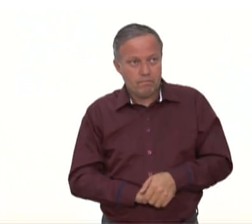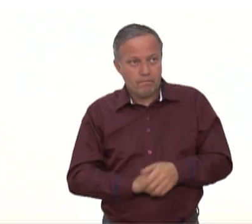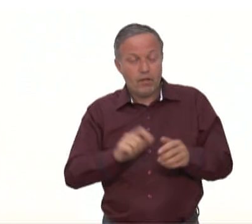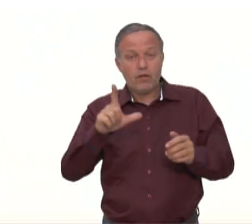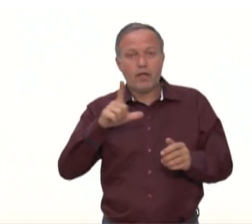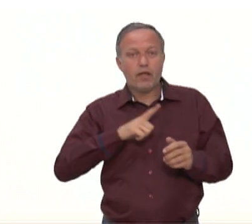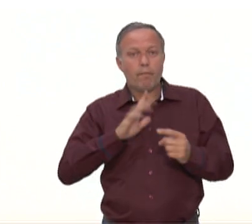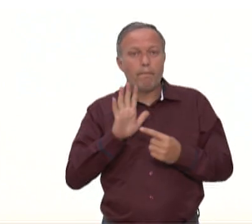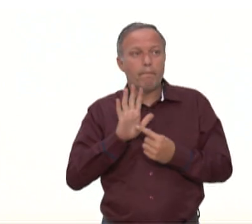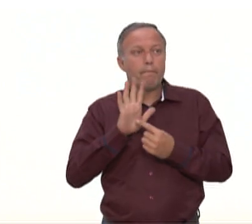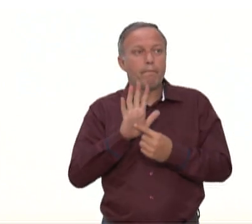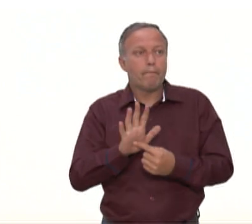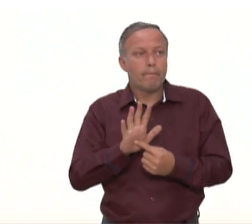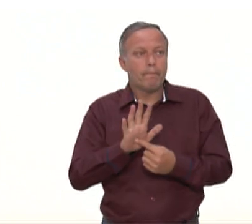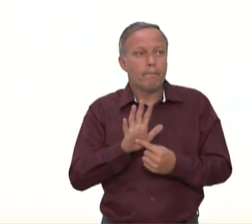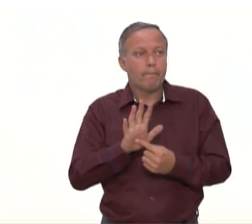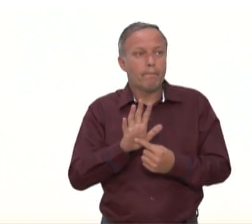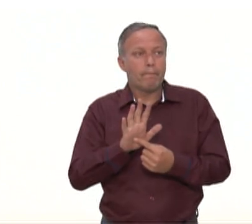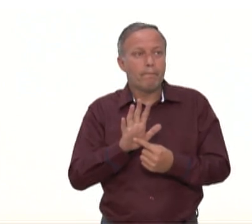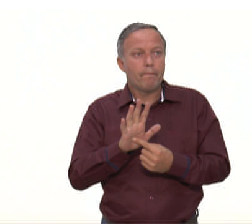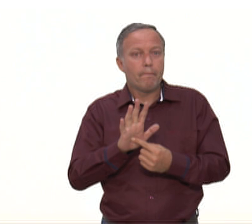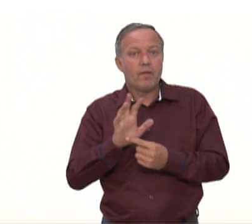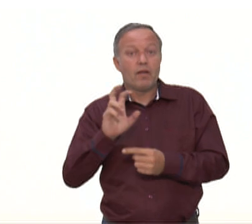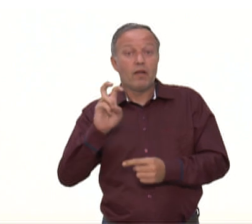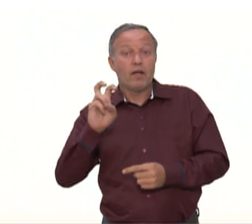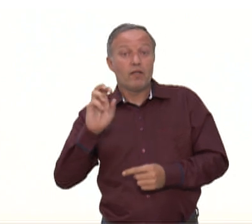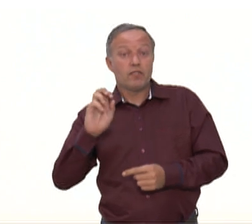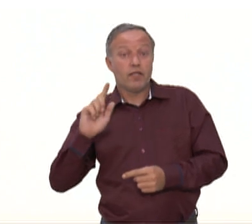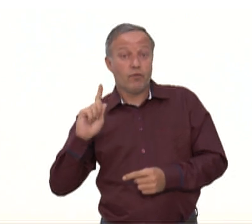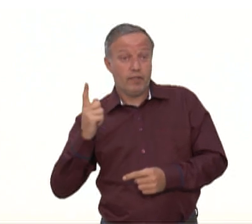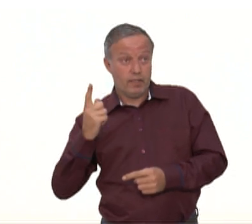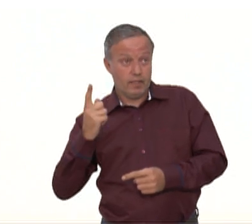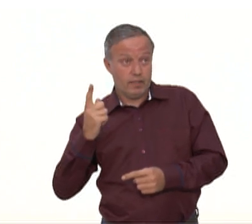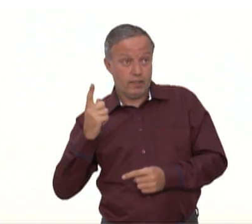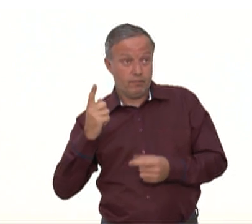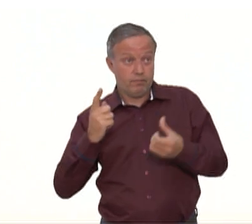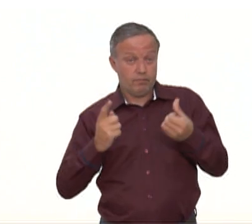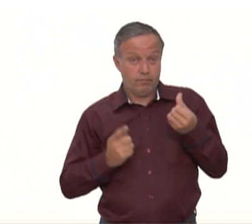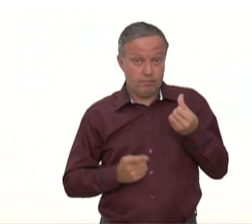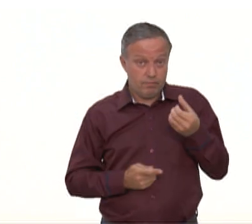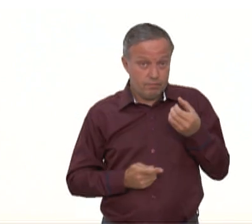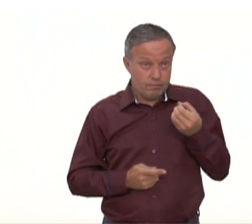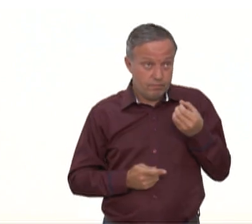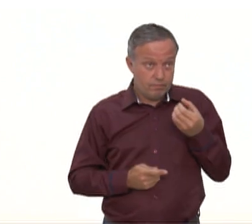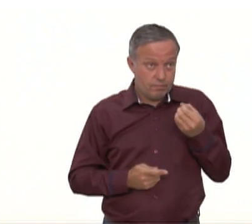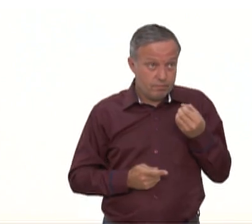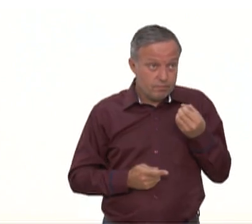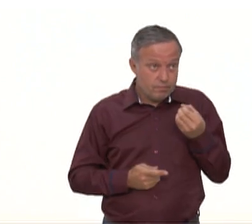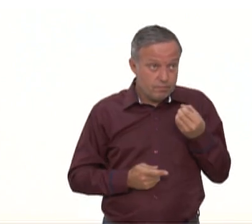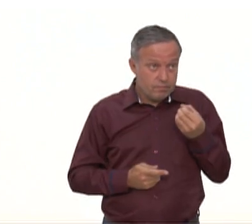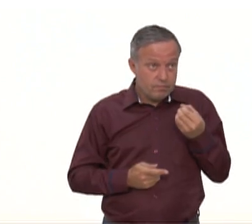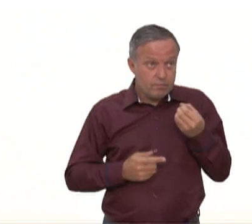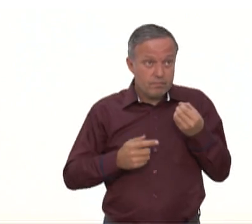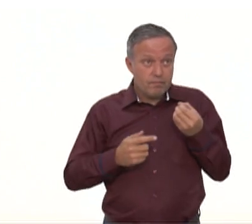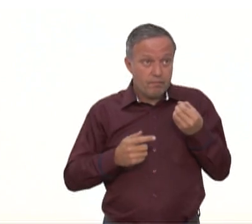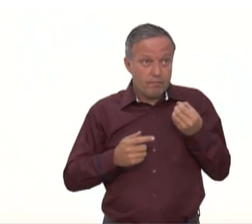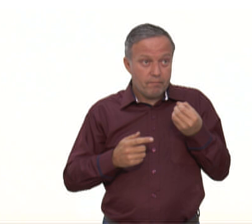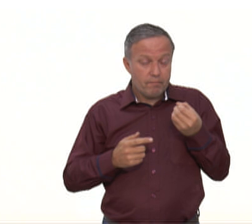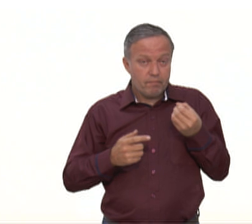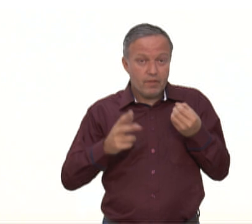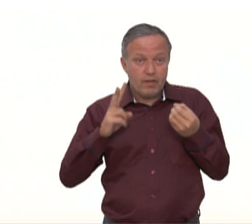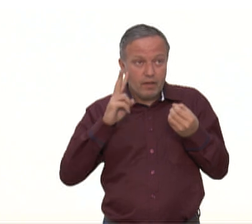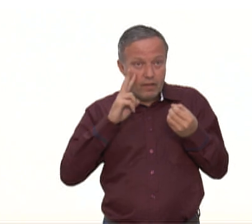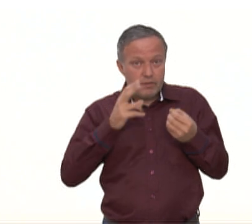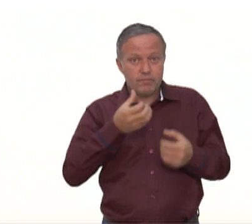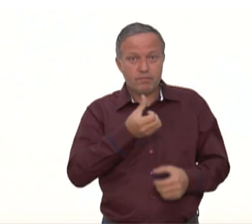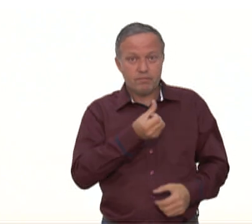gramas, a quantidade de calor, fizemos a leitura aqui no gráfico, a variação de temperatura também fizemos a leitura, então ficaria ali,